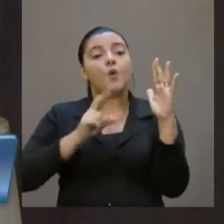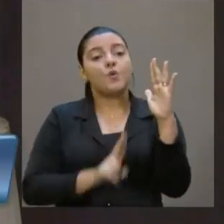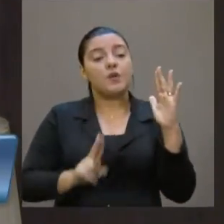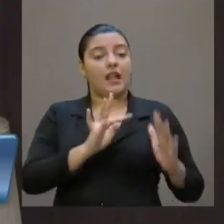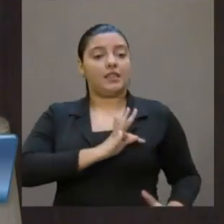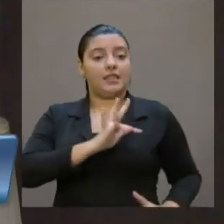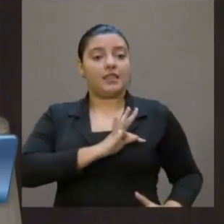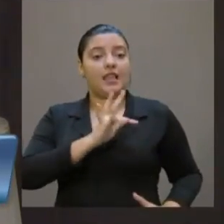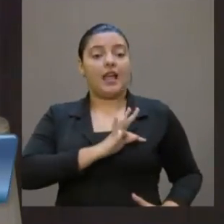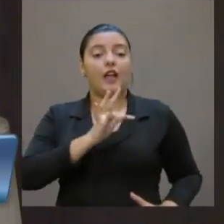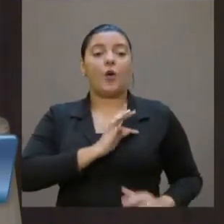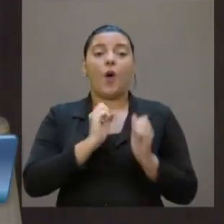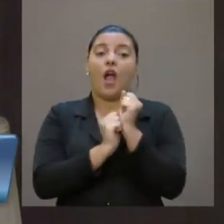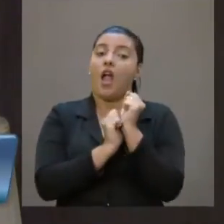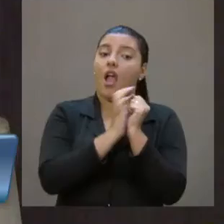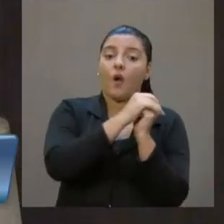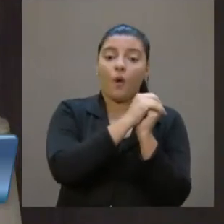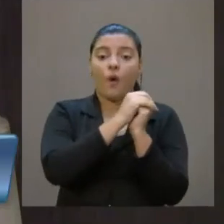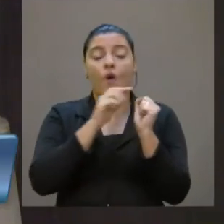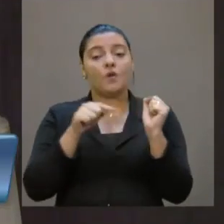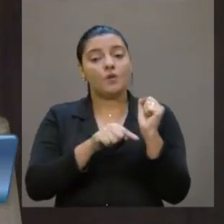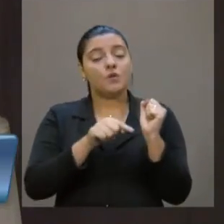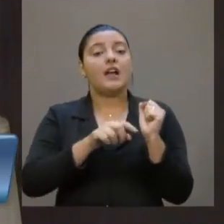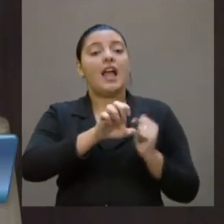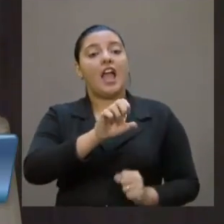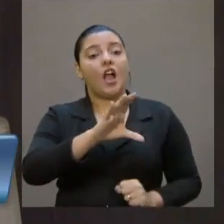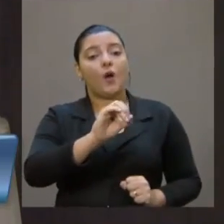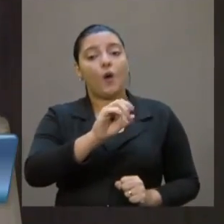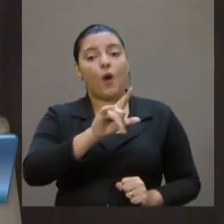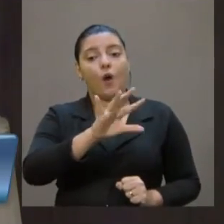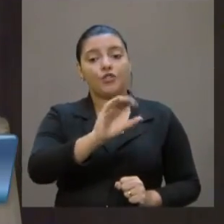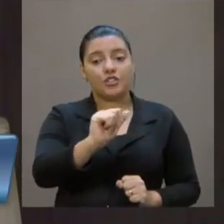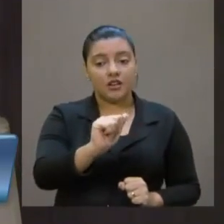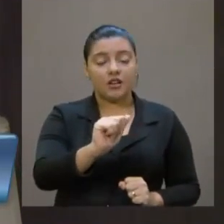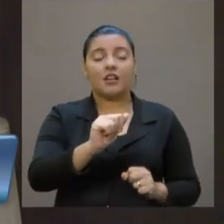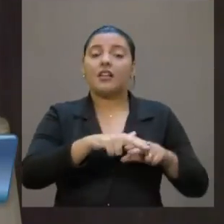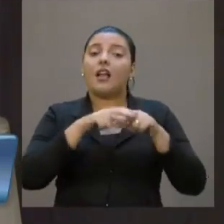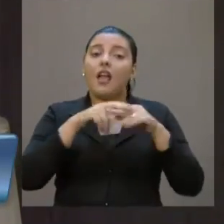técnicas agroecológicas que respeitam a natureza, as relações sociais.